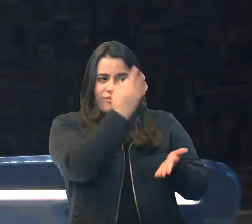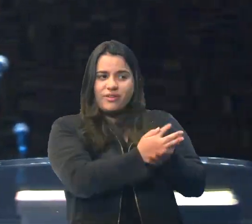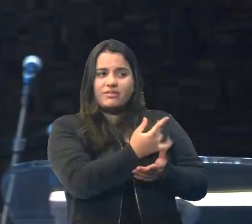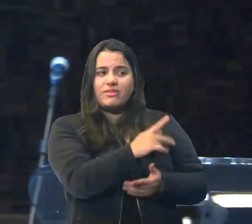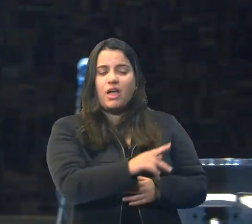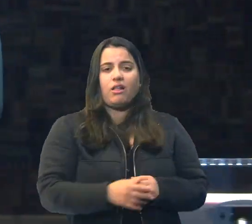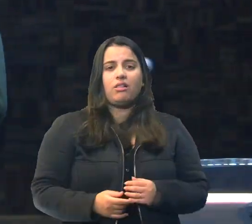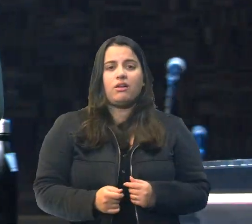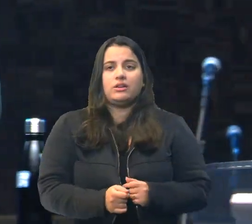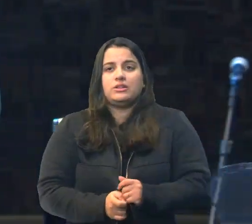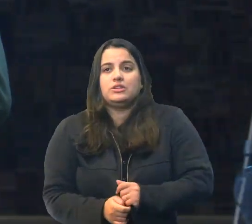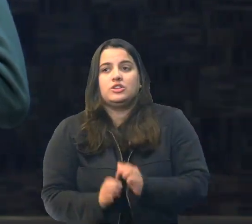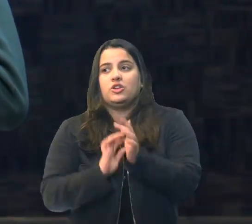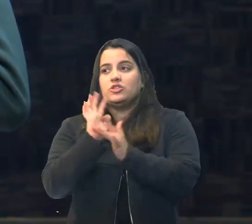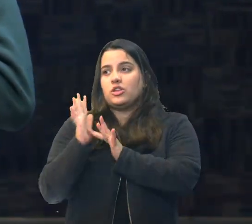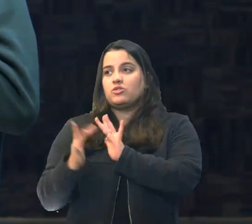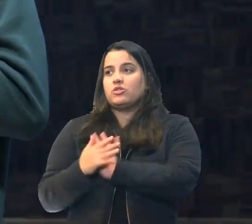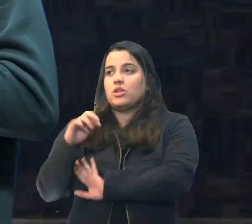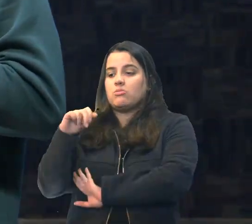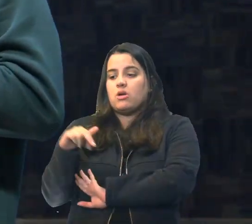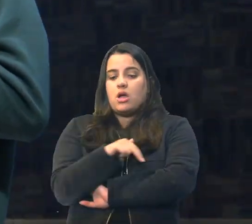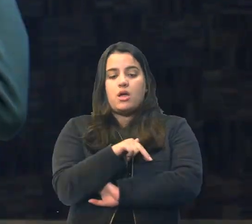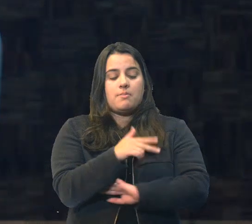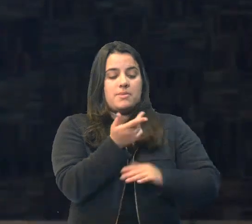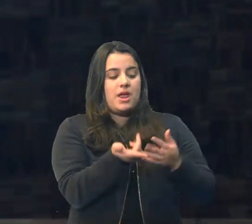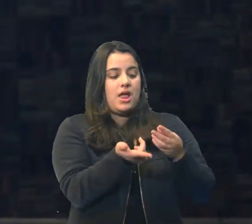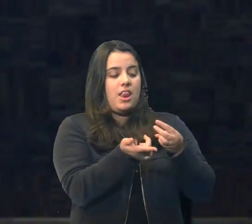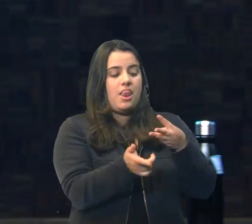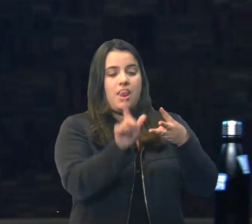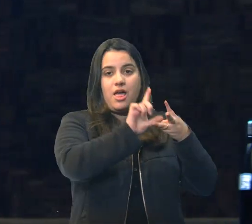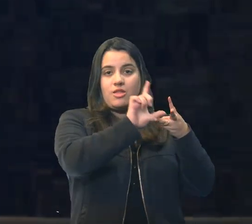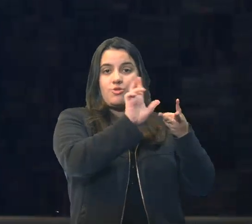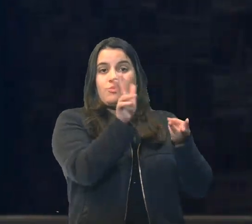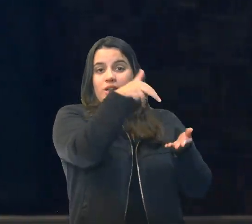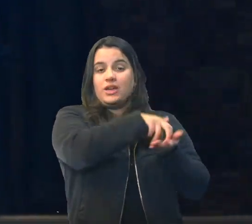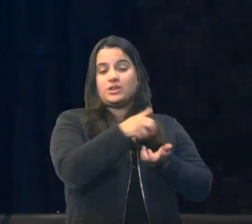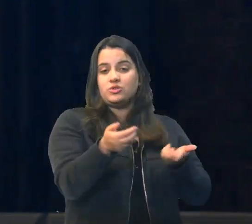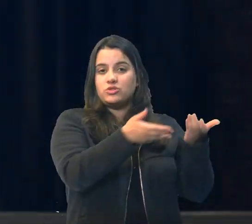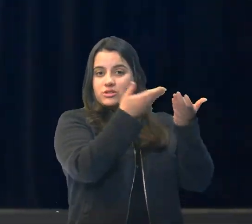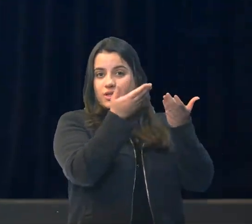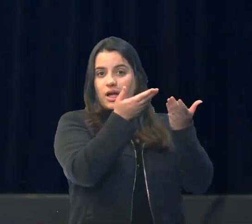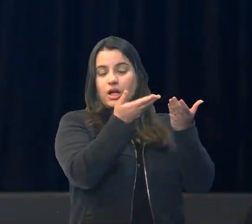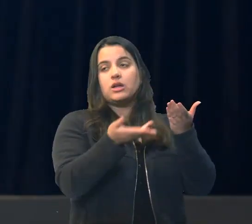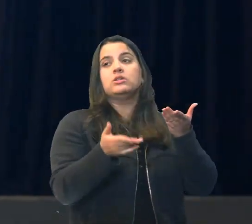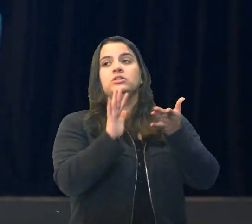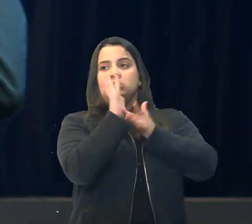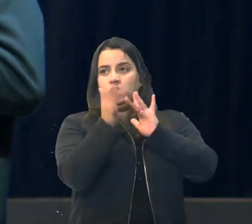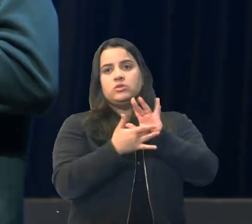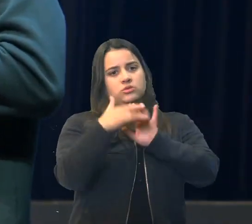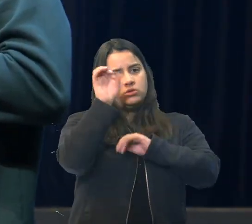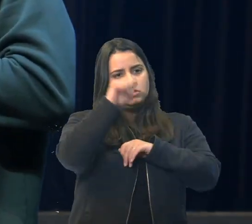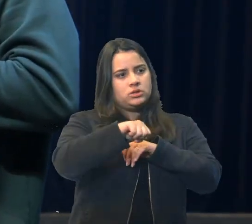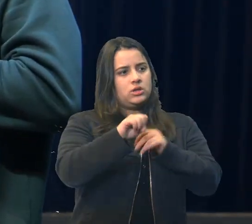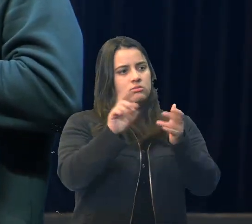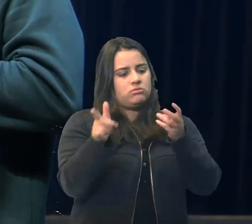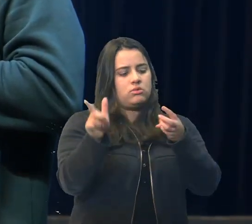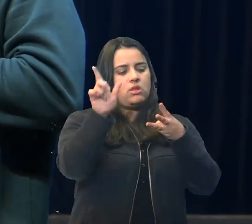indo ressuscitar o irmão dela. E a gente vê no restante da história, a gente vai ler depois, Jesus ressuscita o irmão dela.